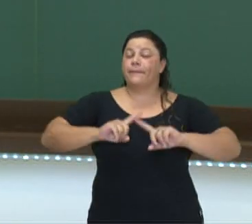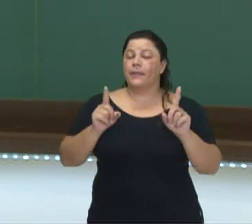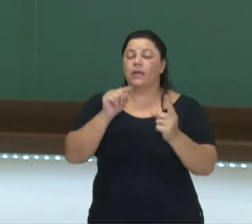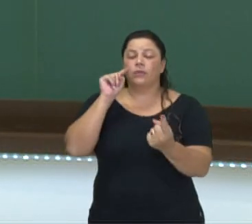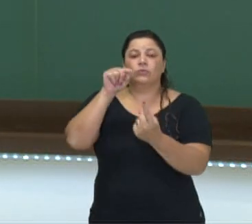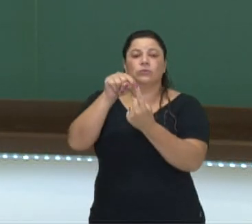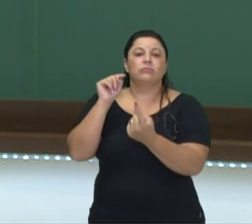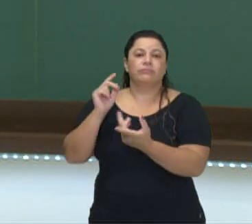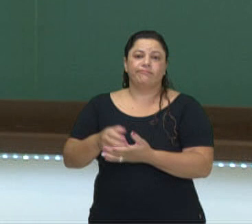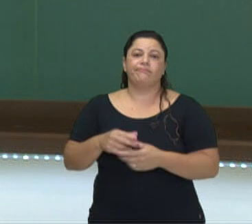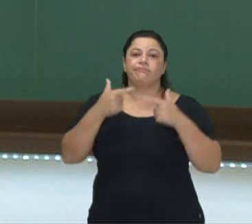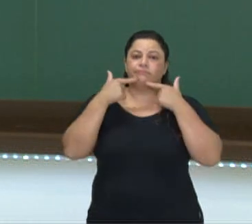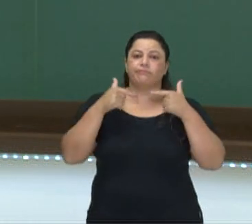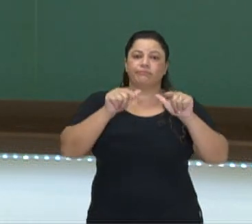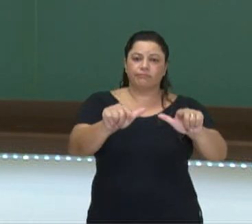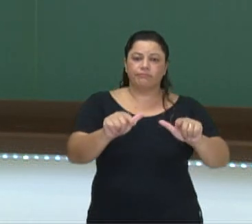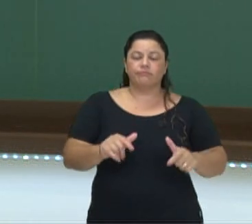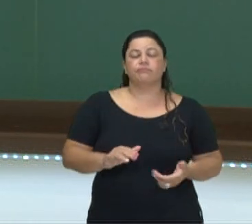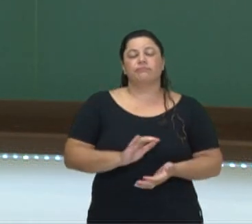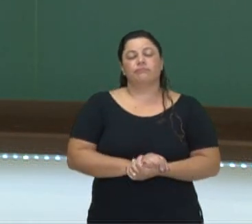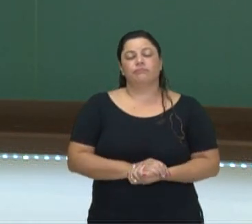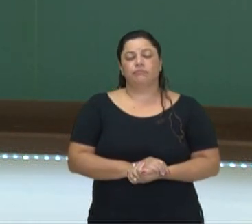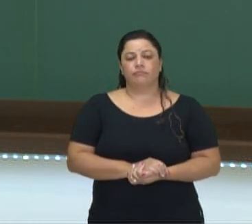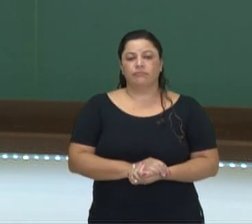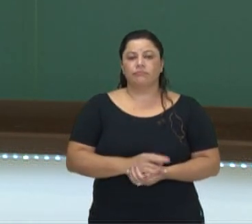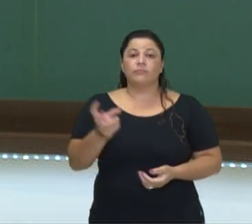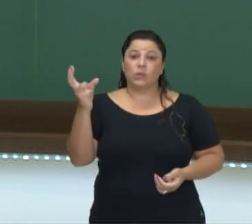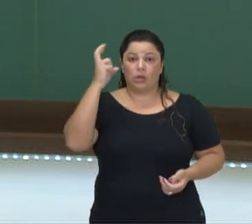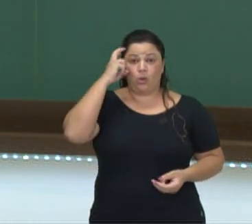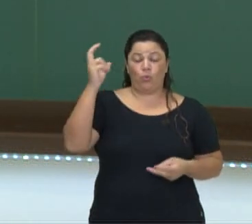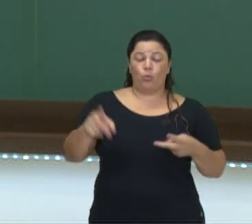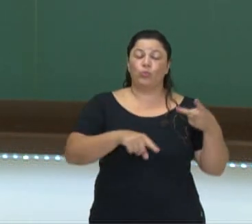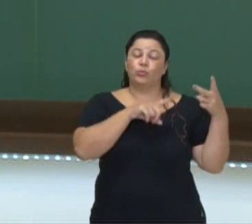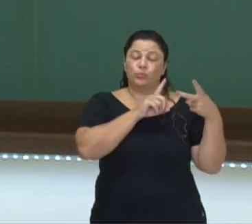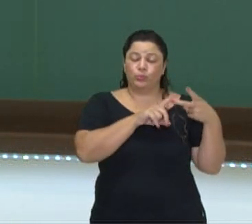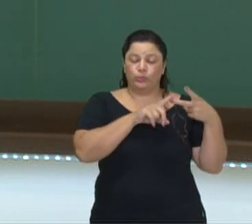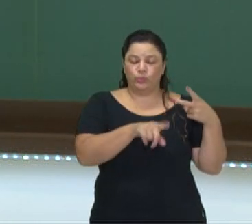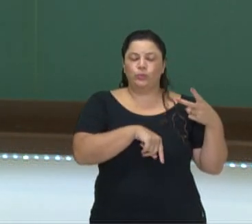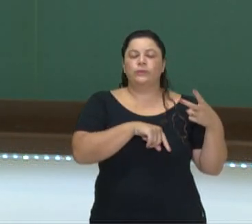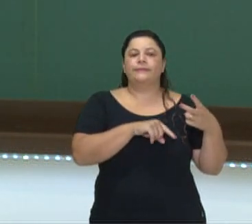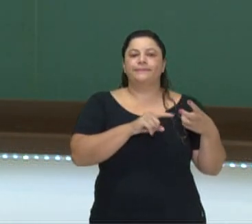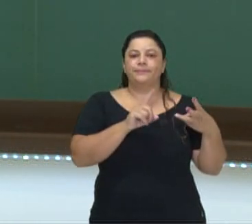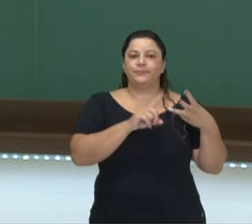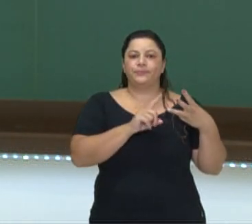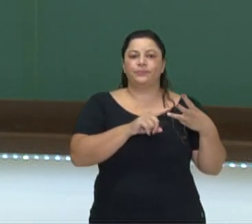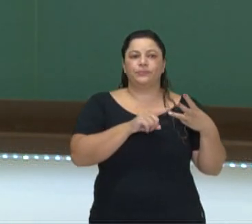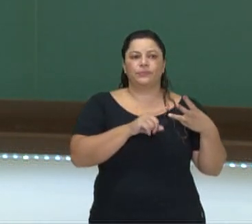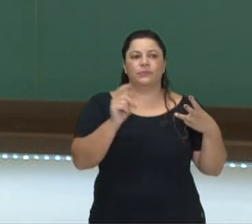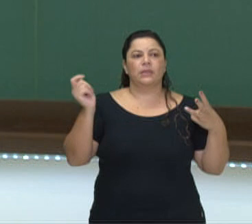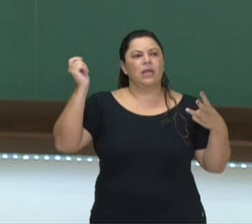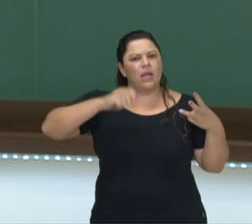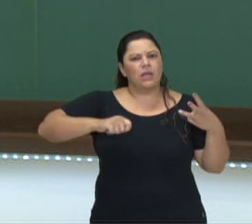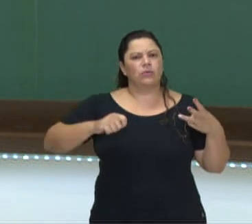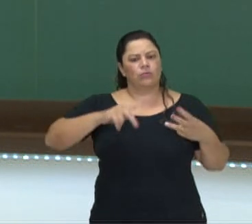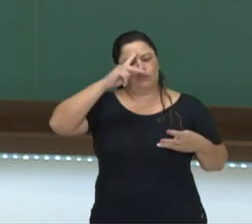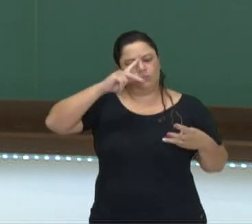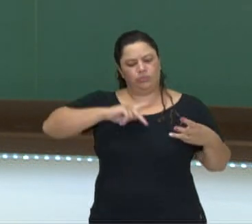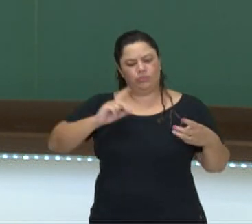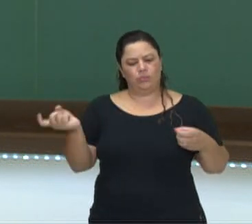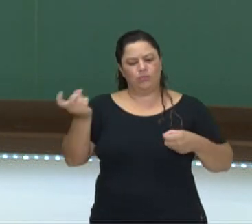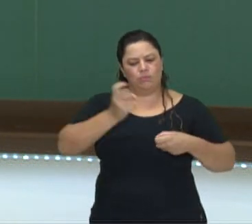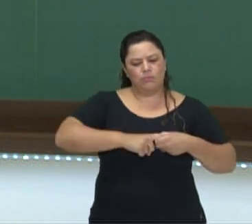referência linguística, né? Na cultura, então nas referências culturais e no autopertencimento.